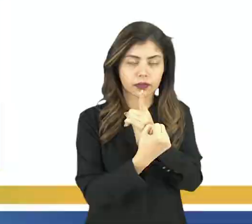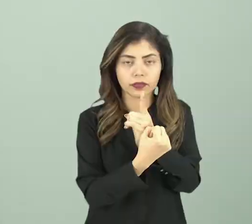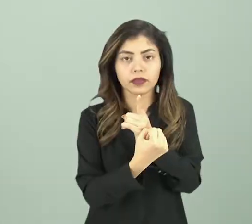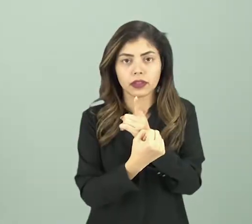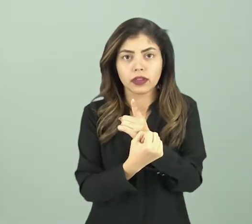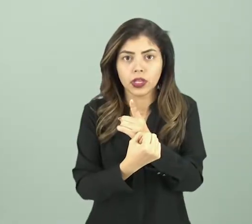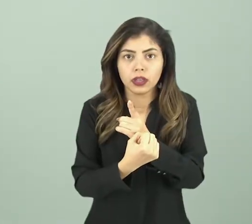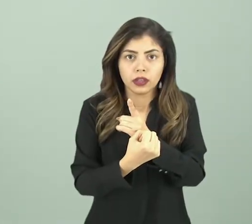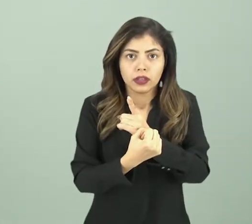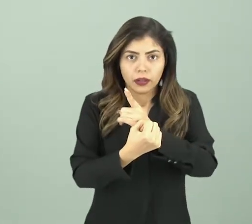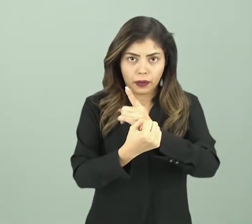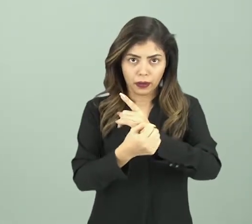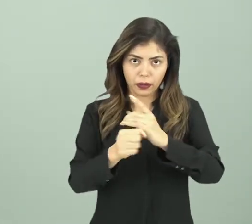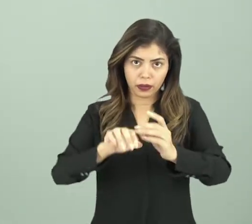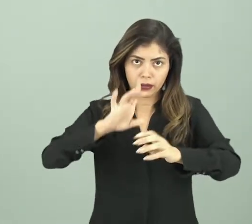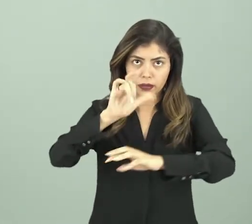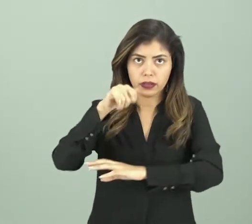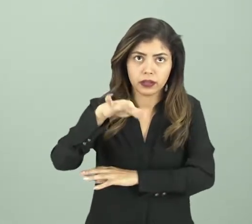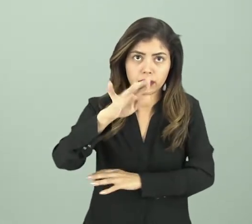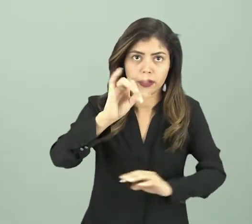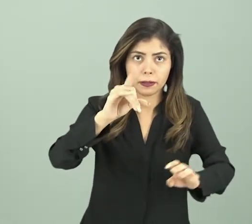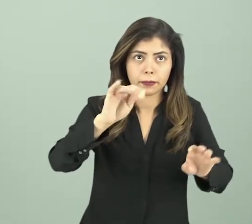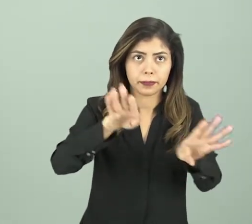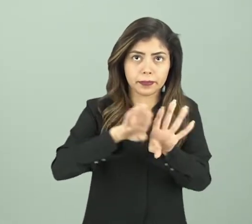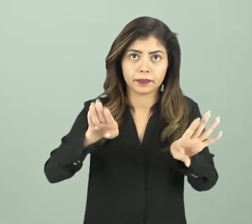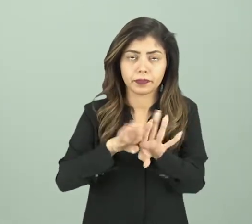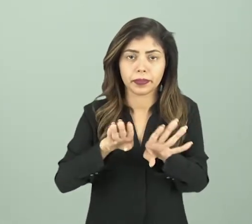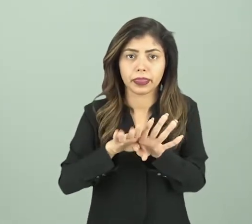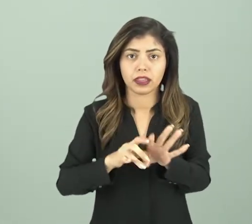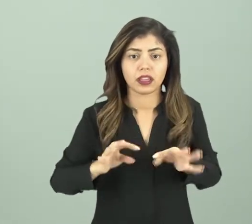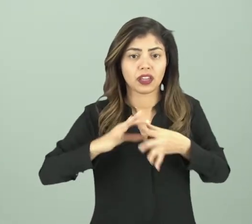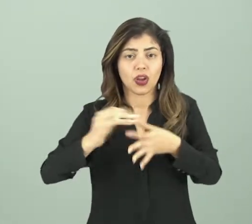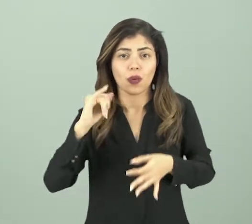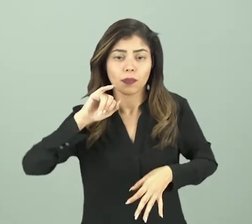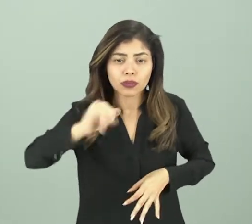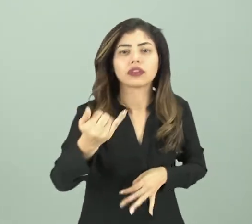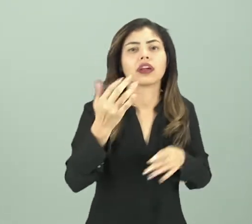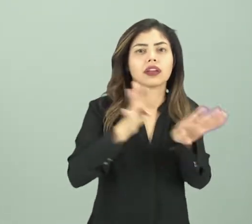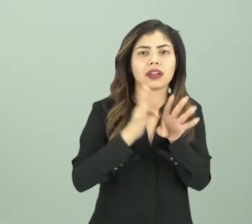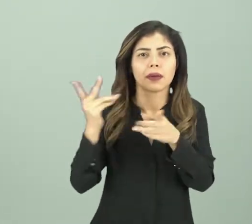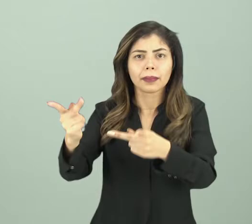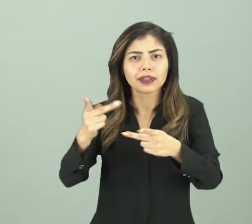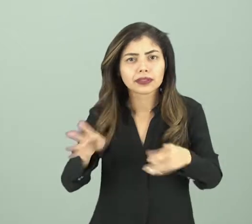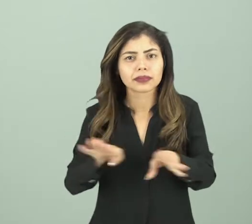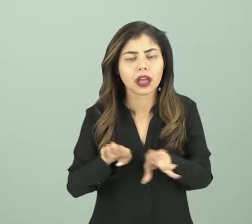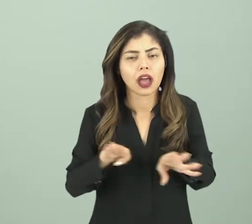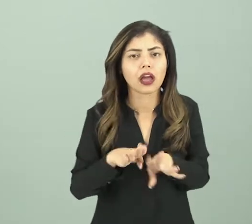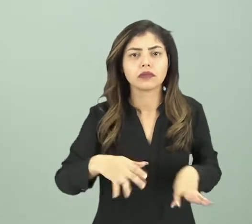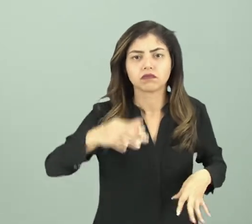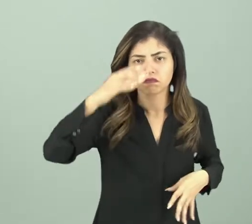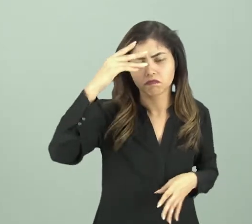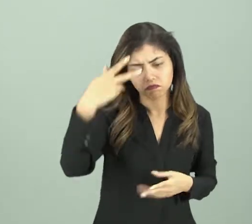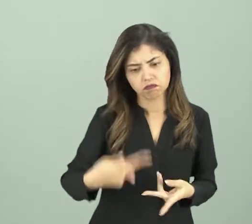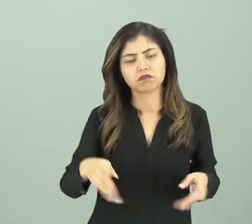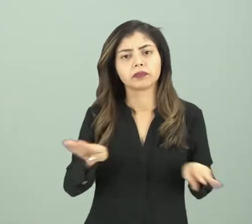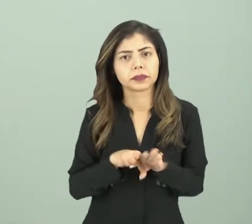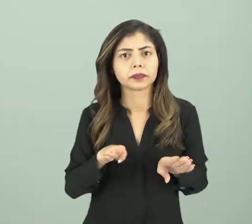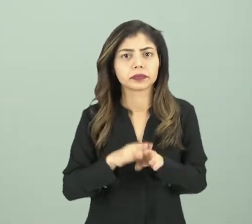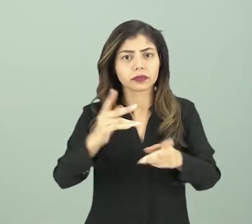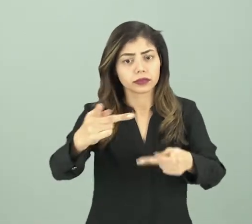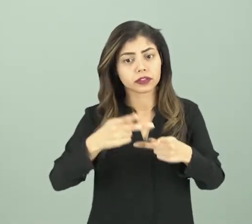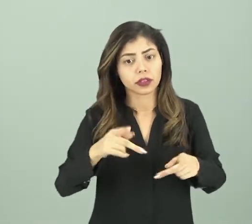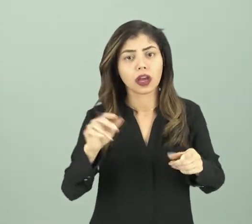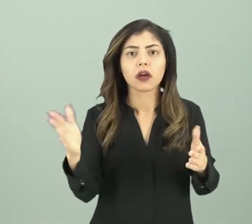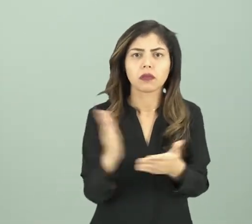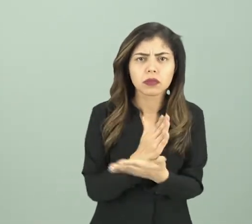menos equitativa, para que todos possam ter a oportunidade de participar com dignidade, porque participar é